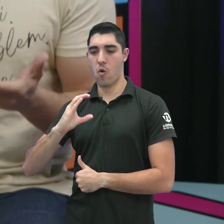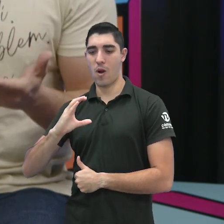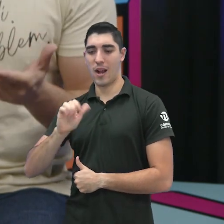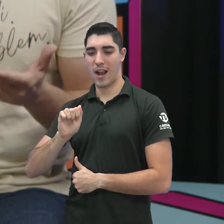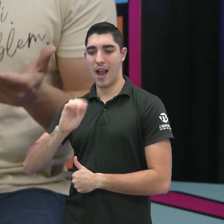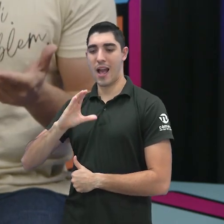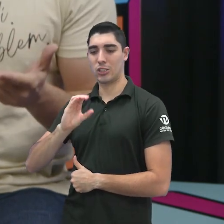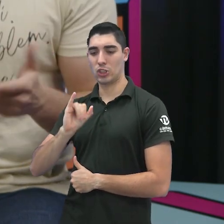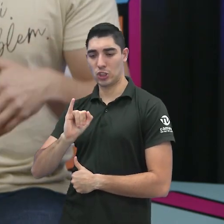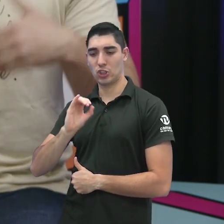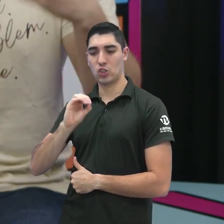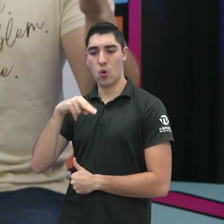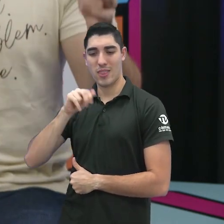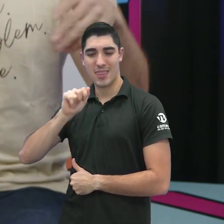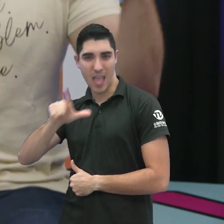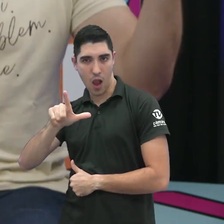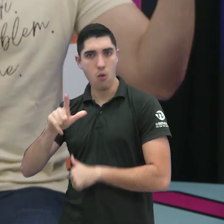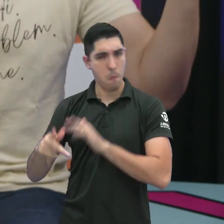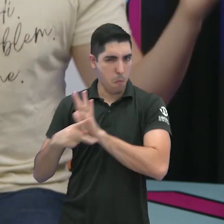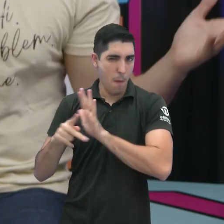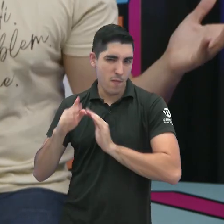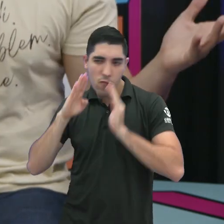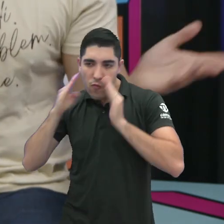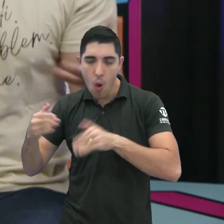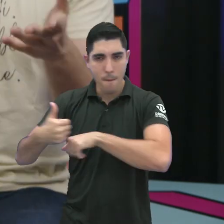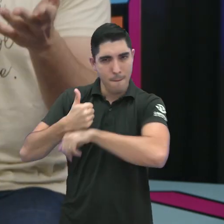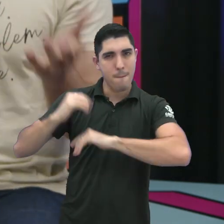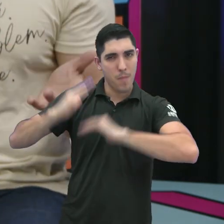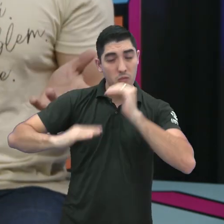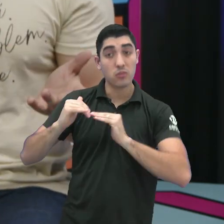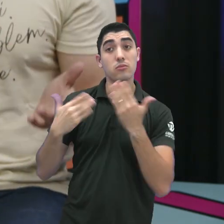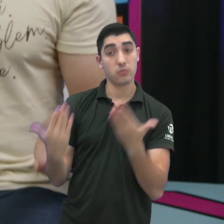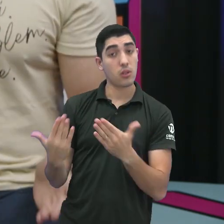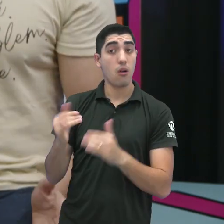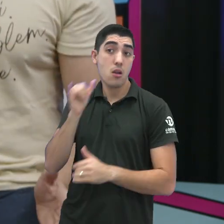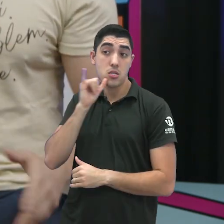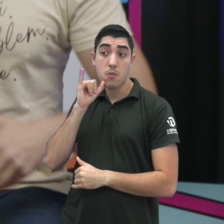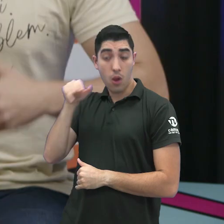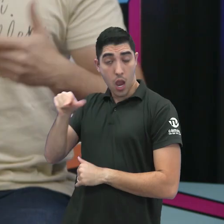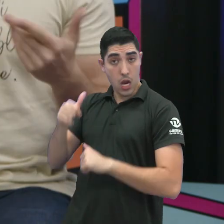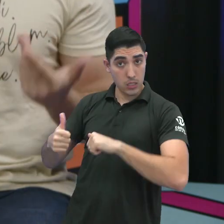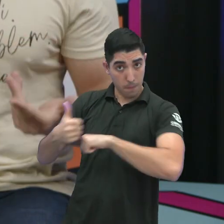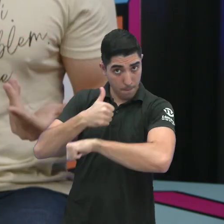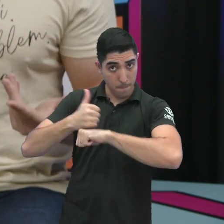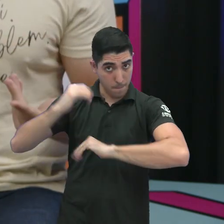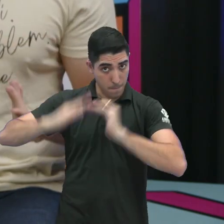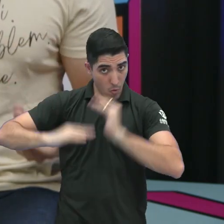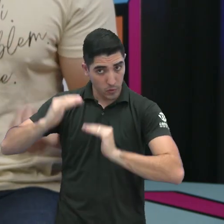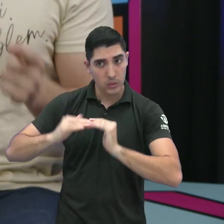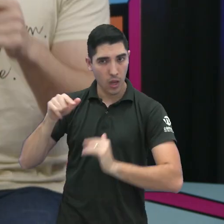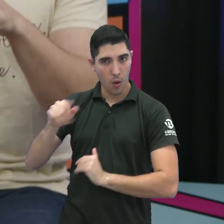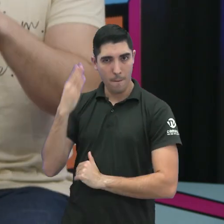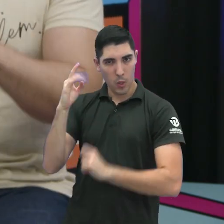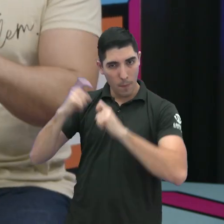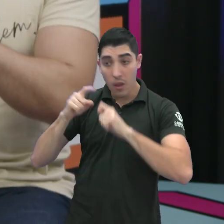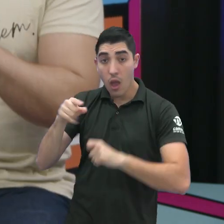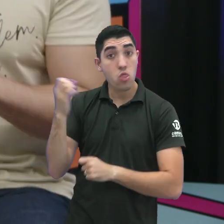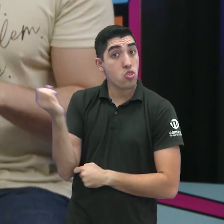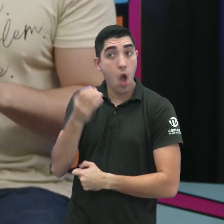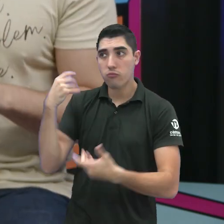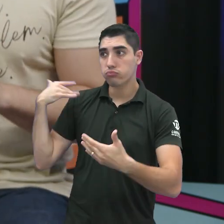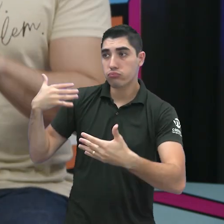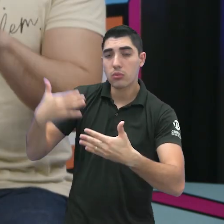hoje em dia profissões que não existiam 10, 20 anos atrás. A biomedicina mesmo é uma profissão que está ganhando cada vez mais destaque. E aí entra